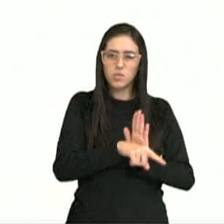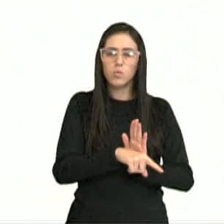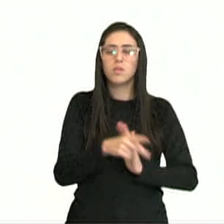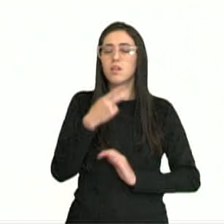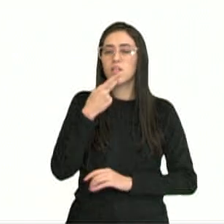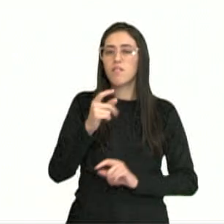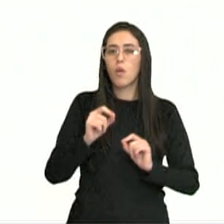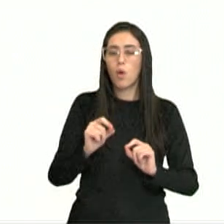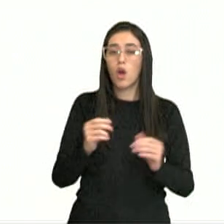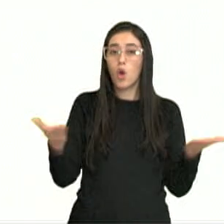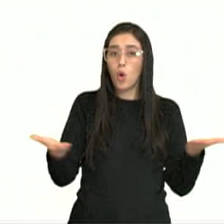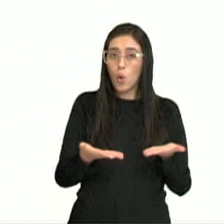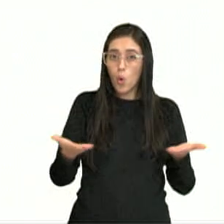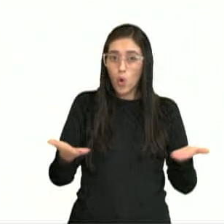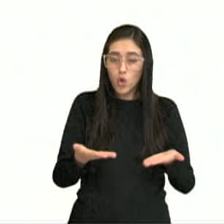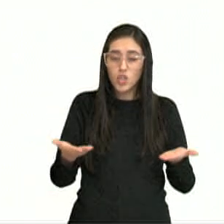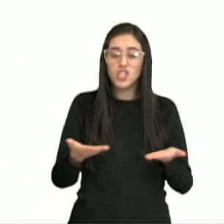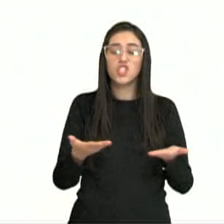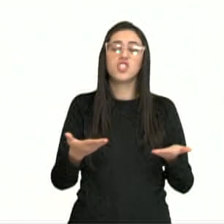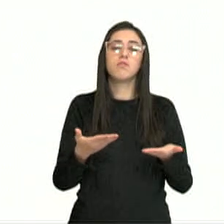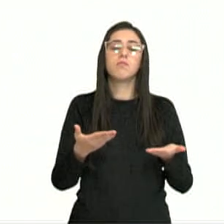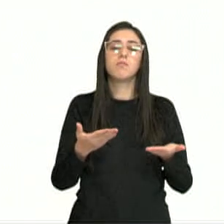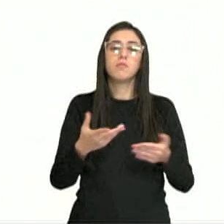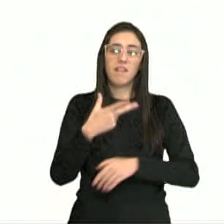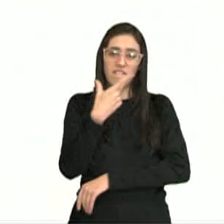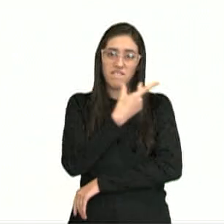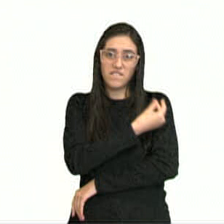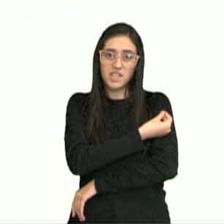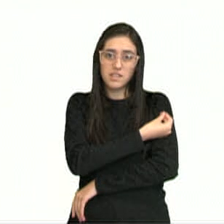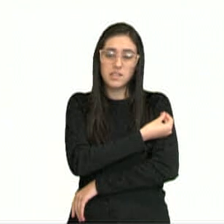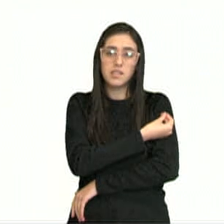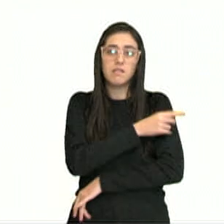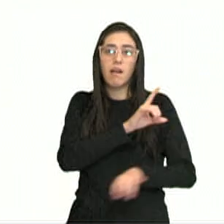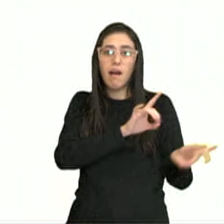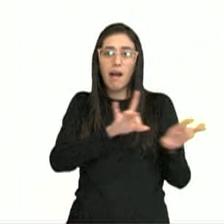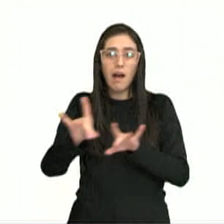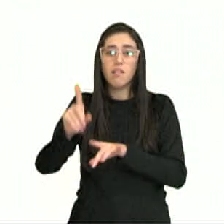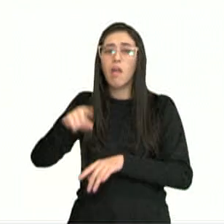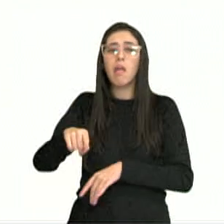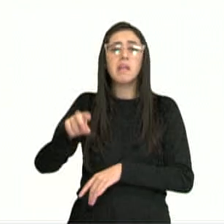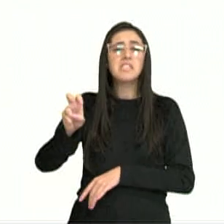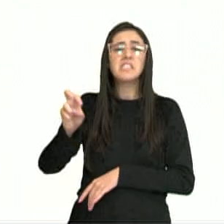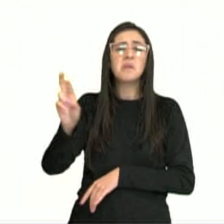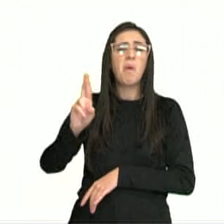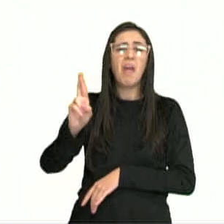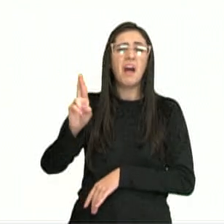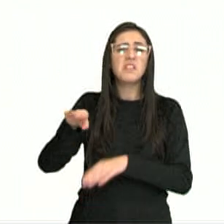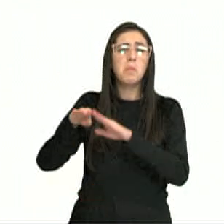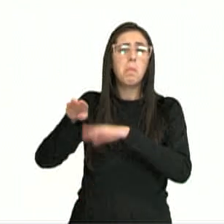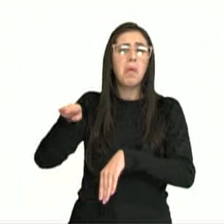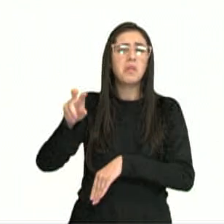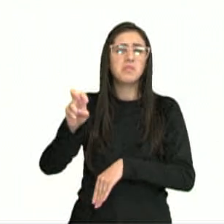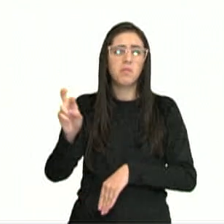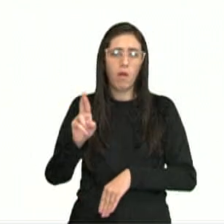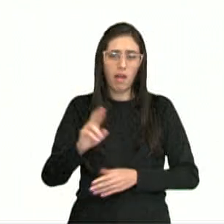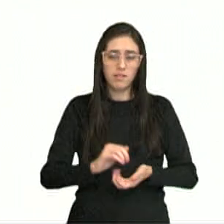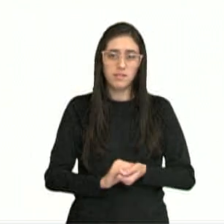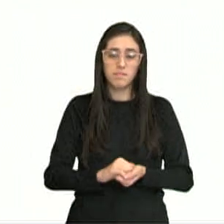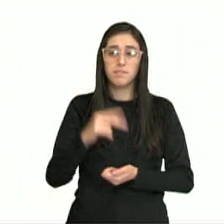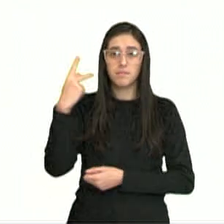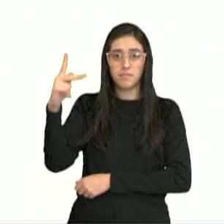menos de R$ 5,00 para fabricar cada dose. A vacina da UFPR